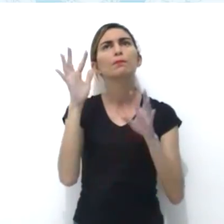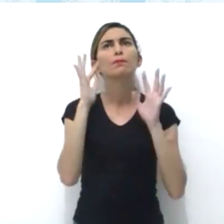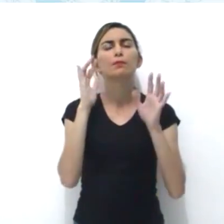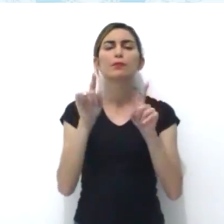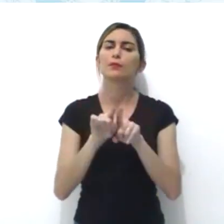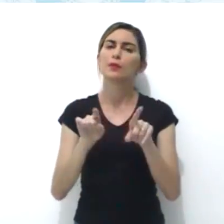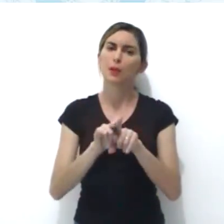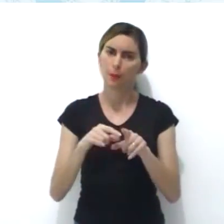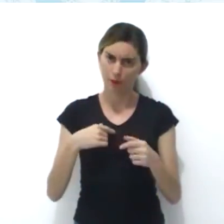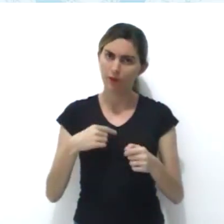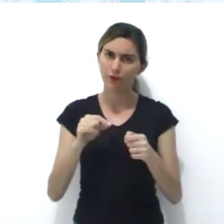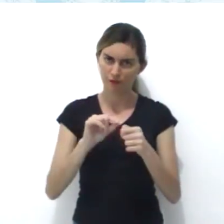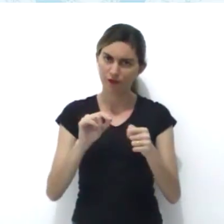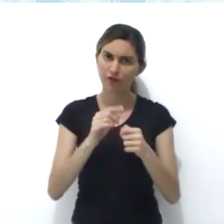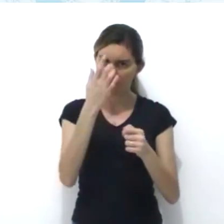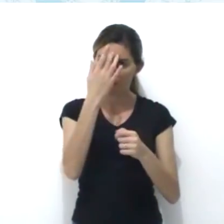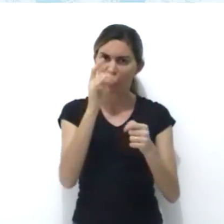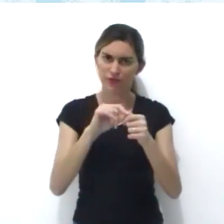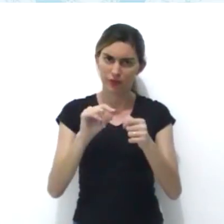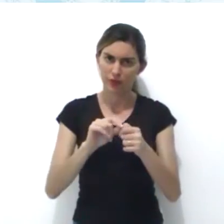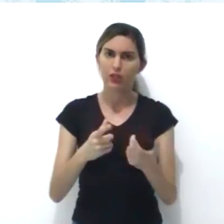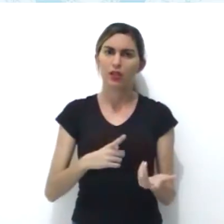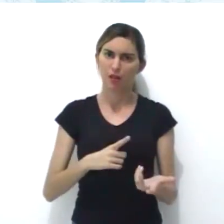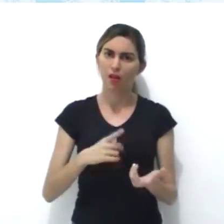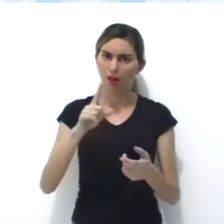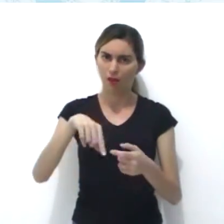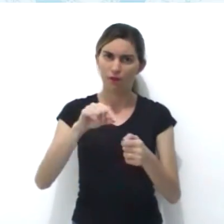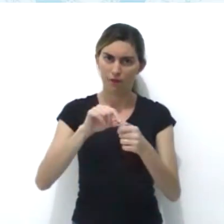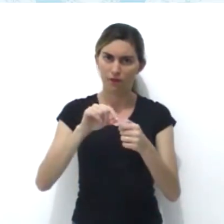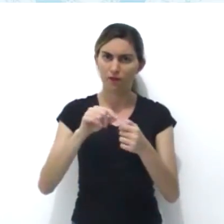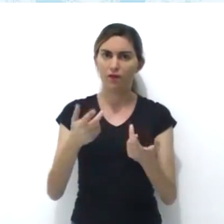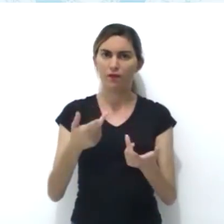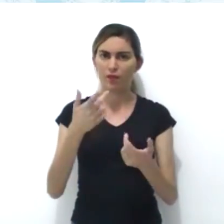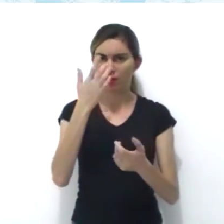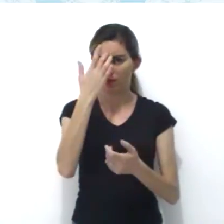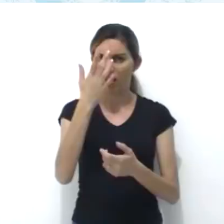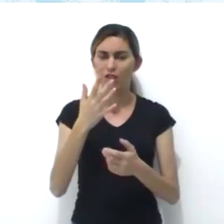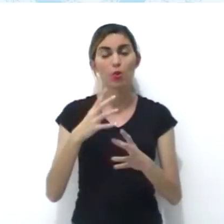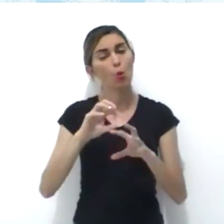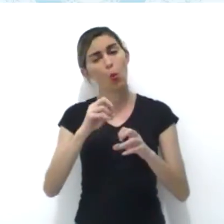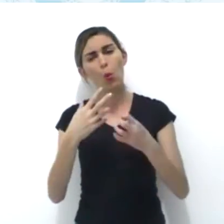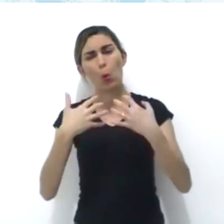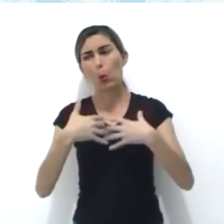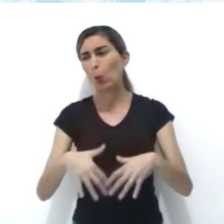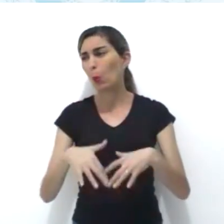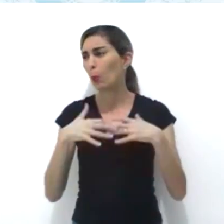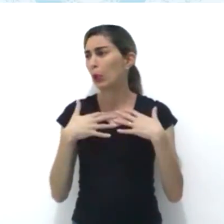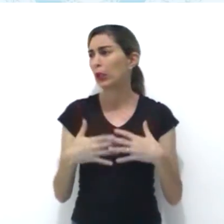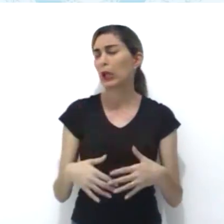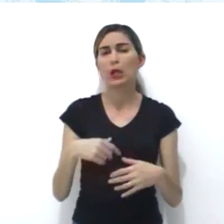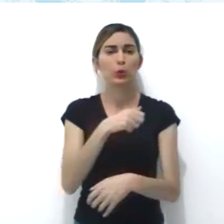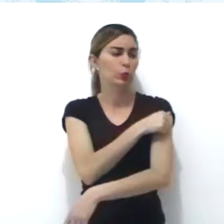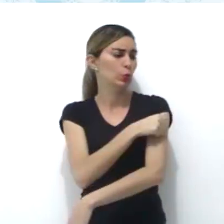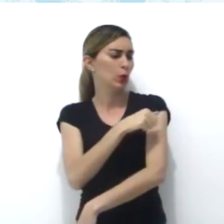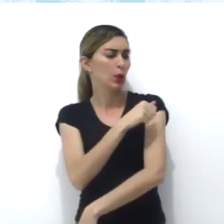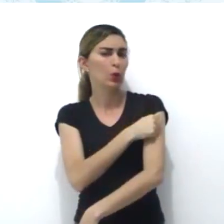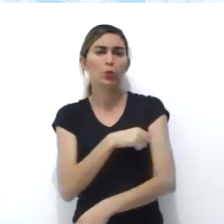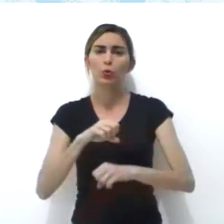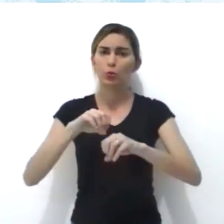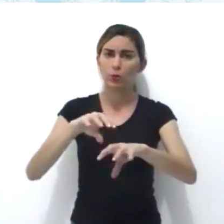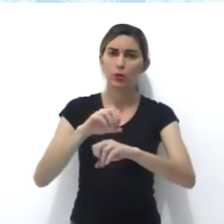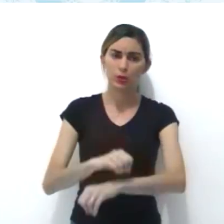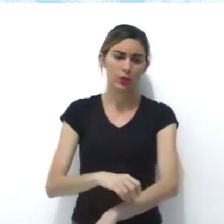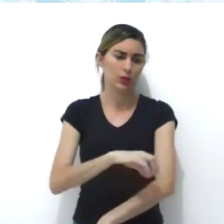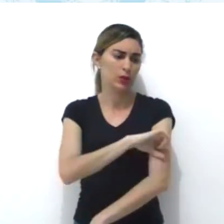perguntando também, isso é fácil de fazer? Será que realmente é fácil ou é muito complicado? Será que os estudantes do